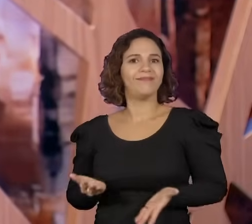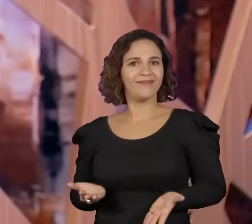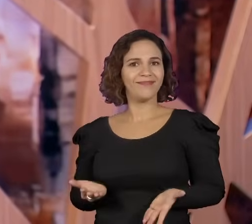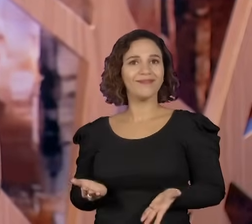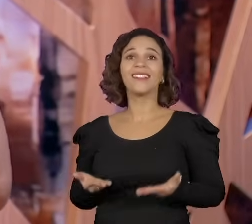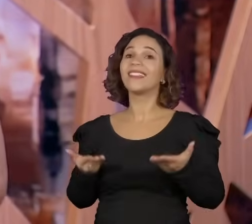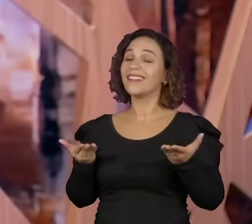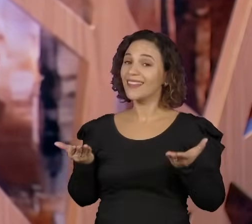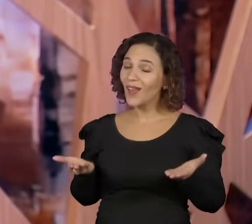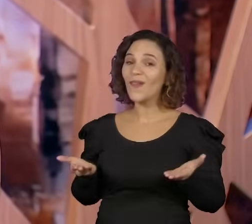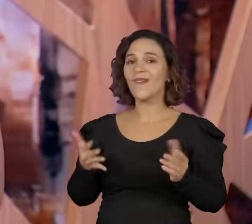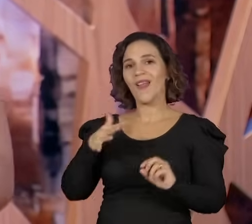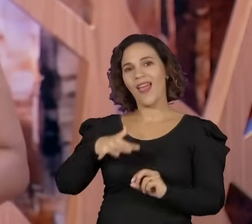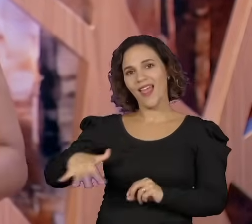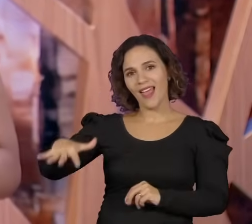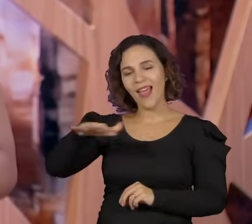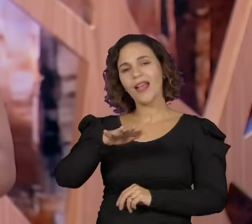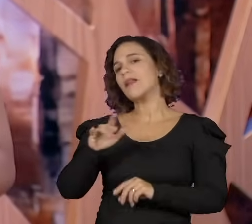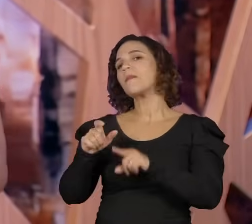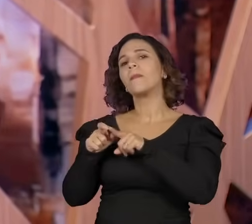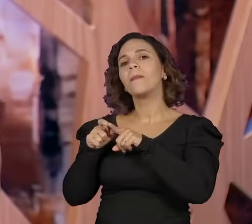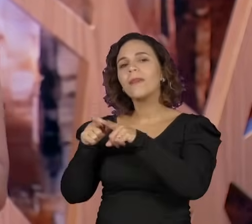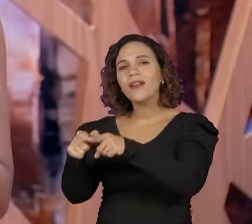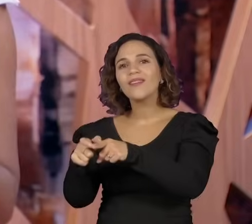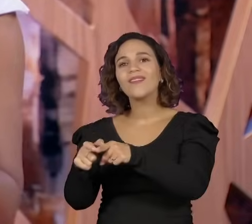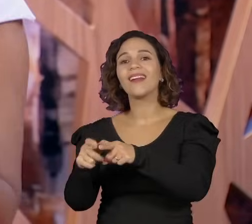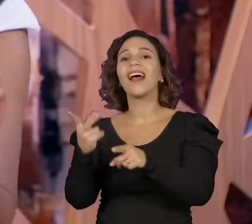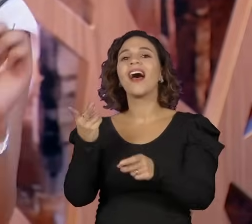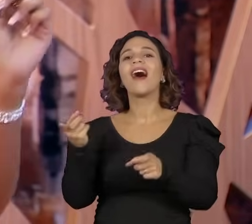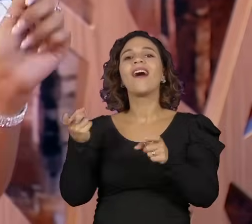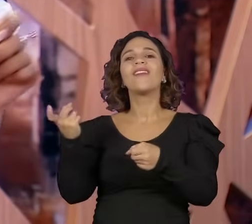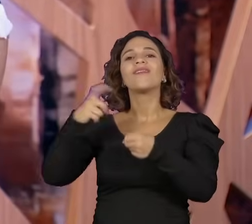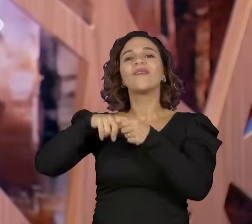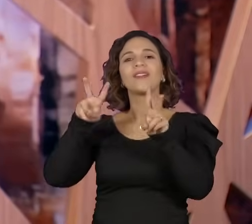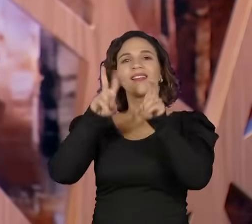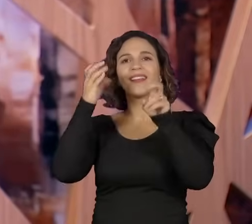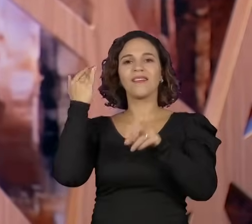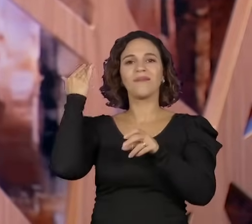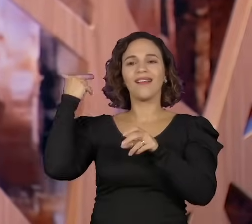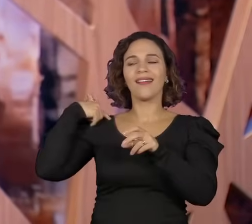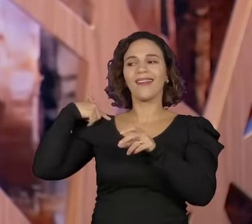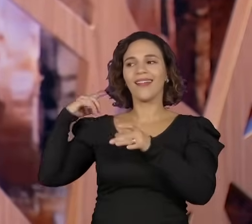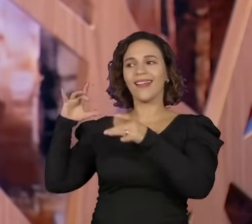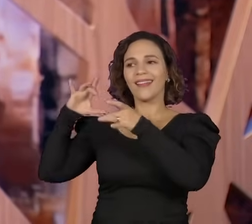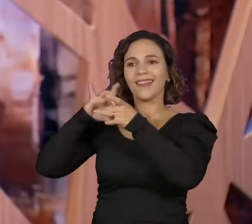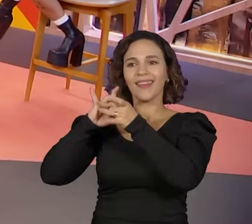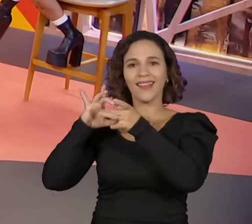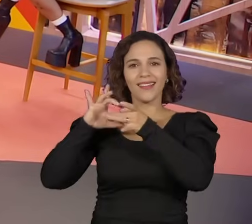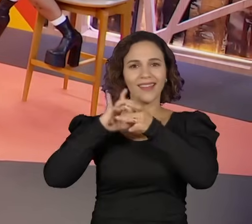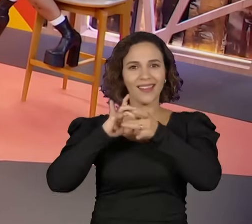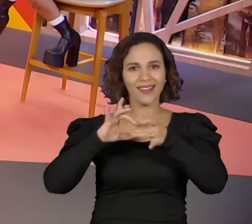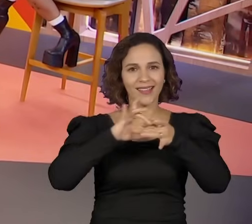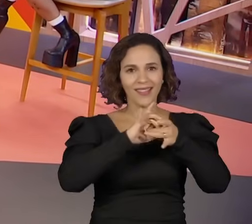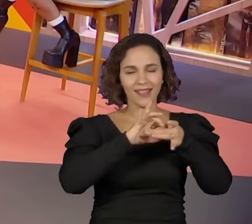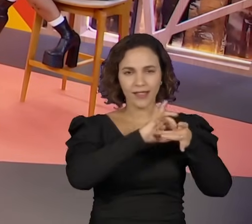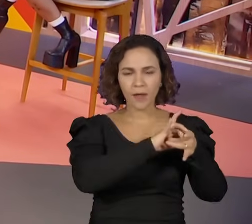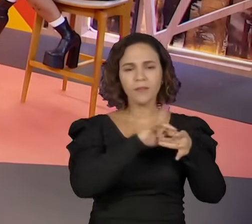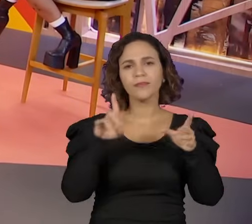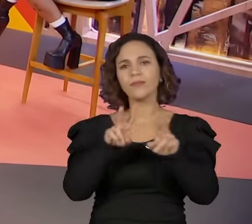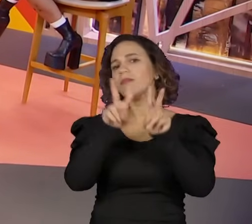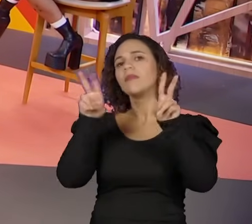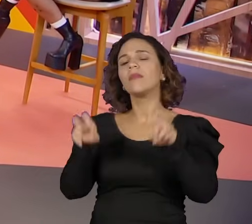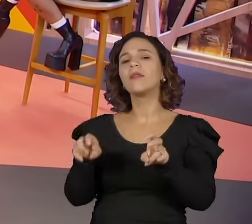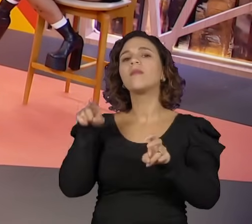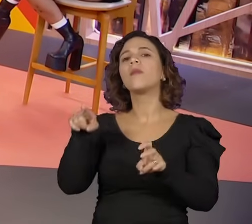aonde, dentro das periferias, aí a gente volta no tópico anterior, aí costurando tudo que a gente conversando, né? A gente volta no tópico anterior